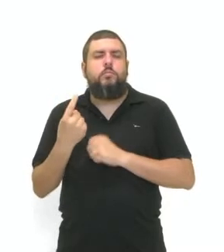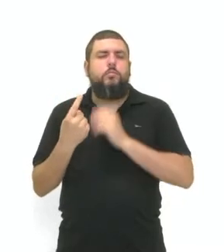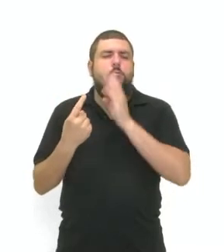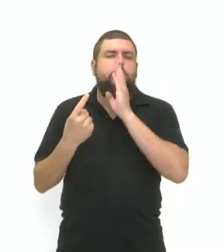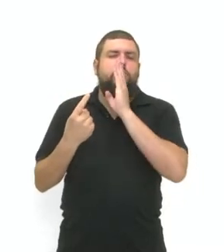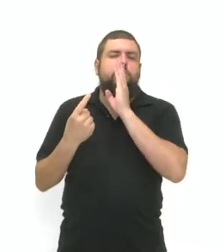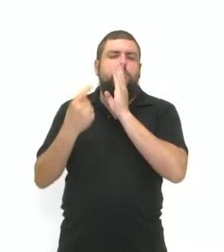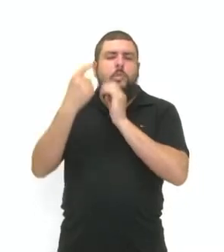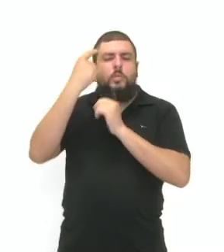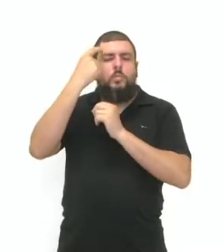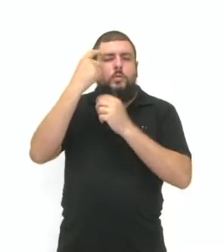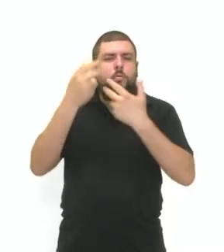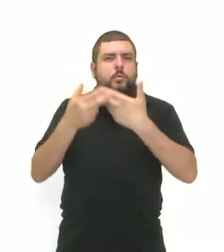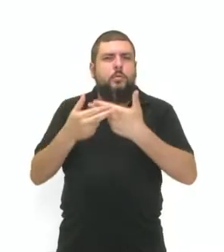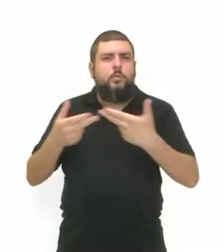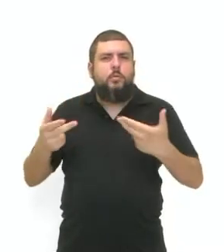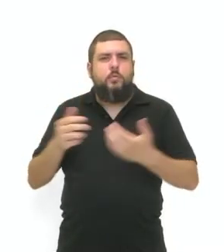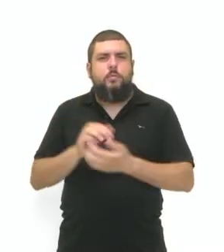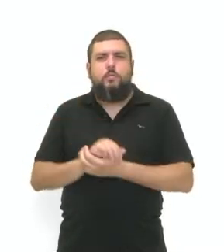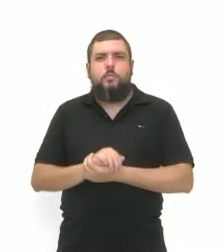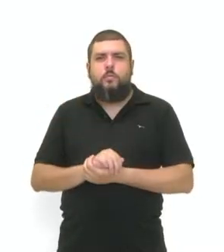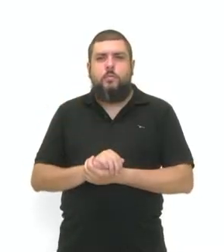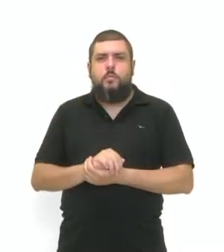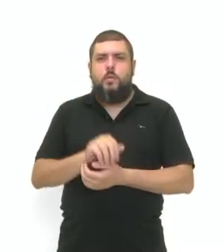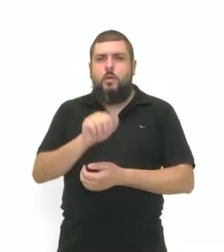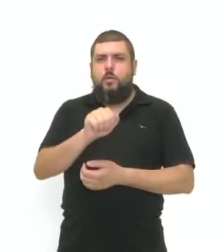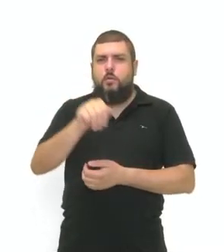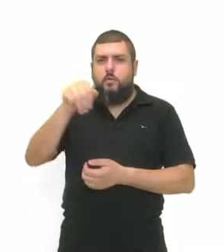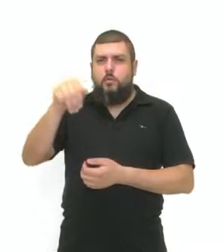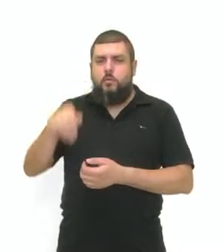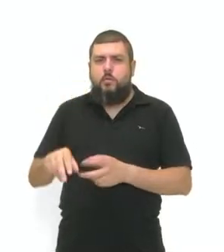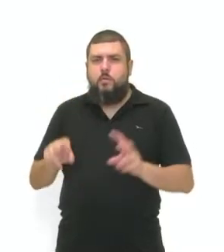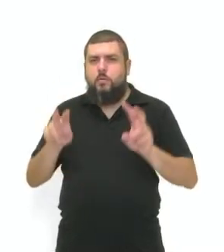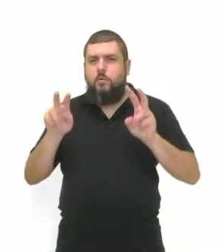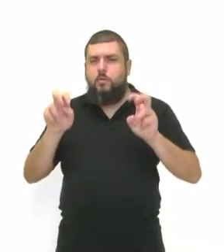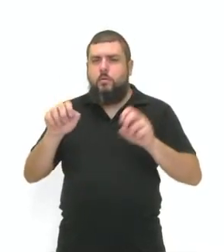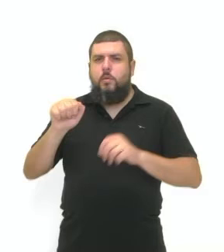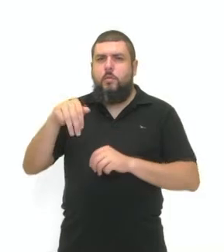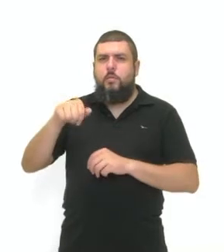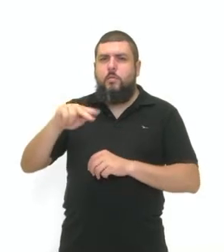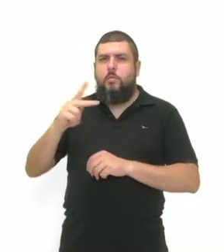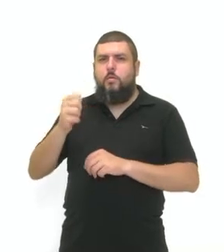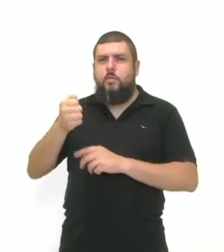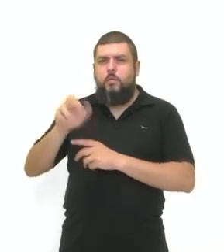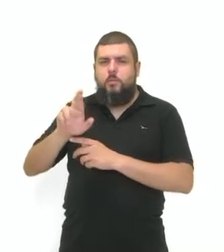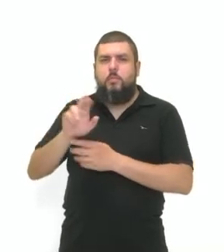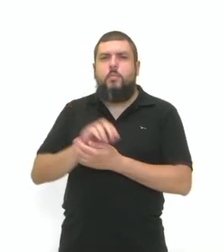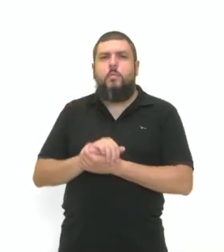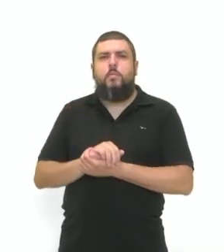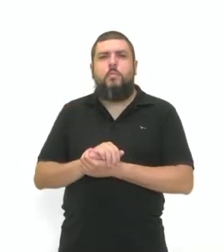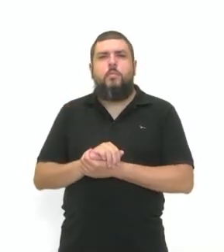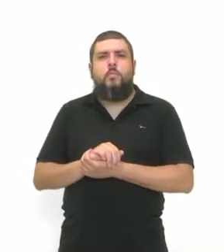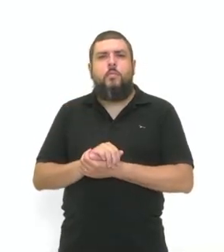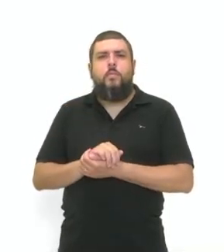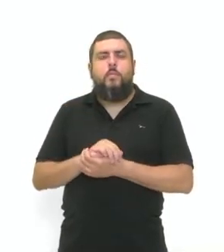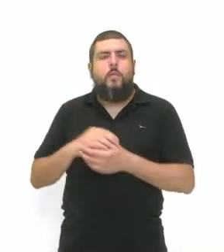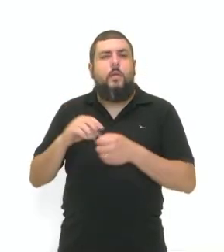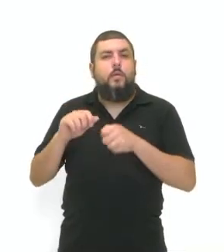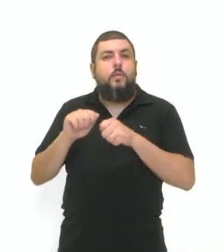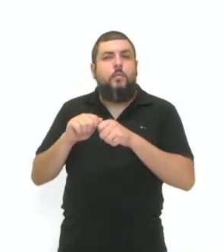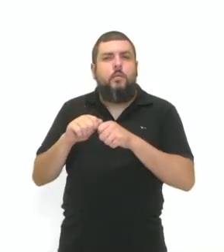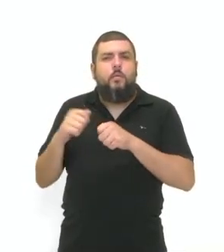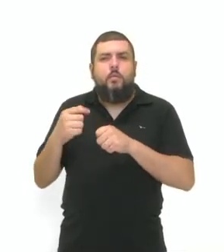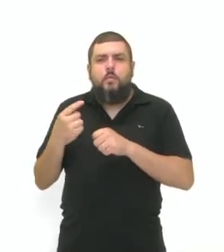coisas. Antônio Maria, em Amanhecer, no Margaridas, fechado em despovoada intimidade, se